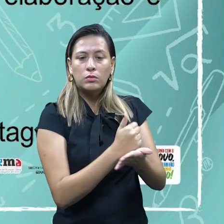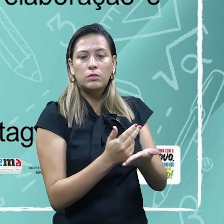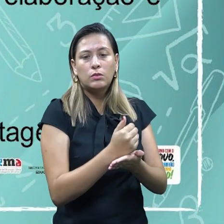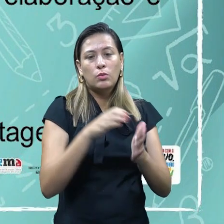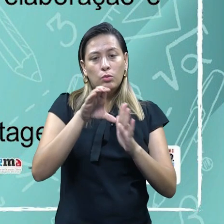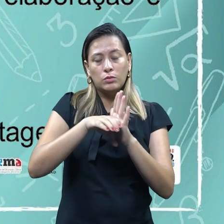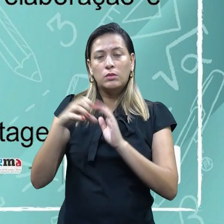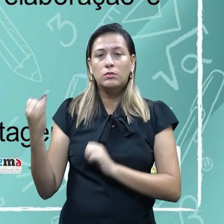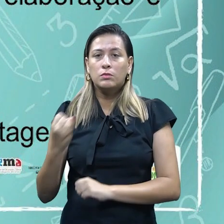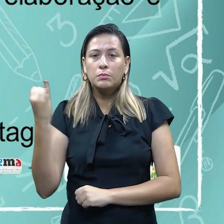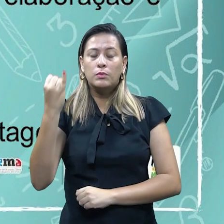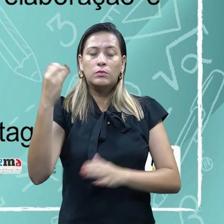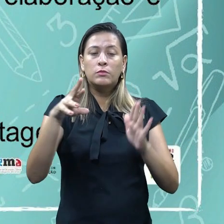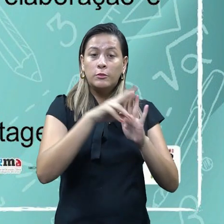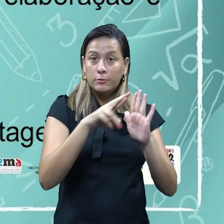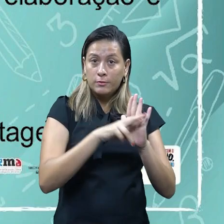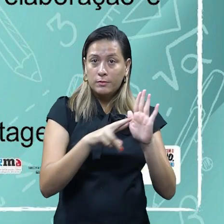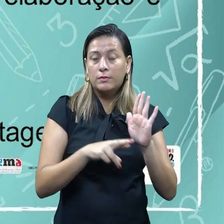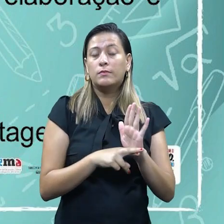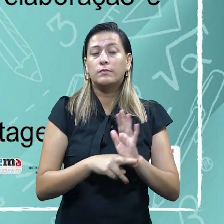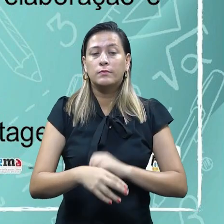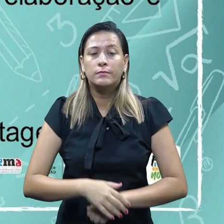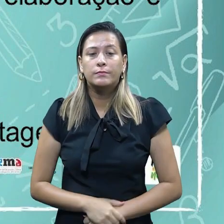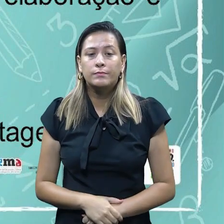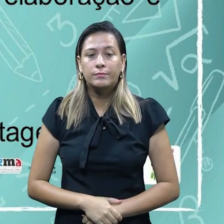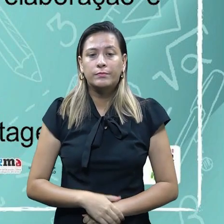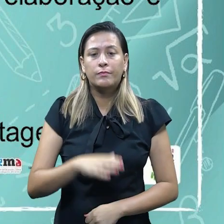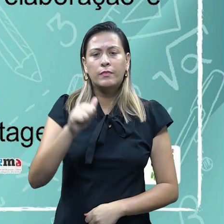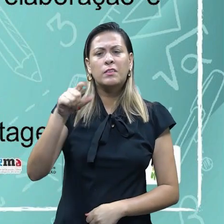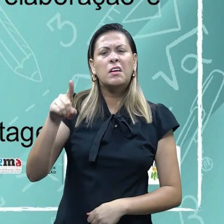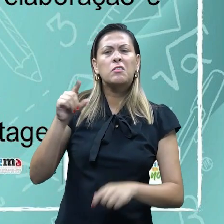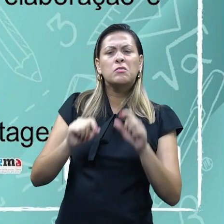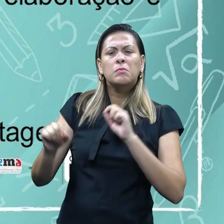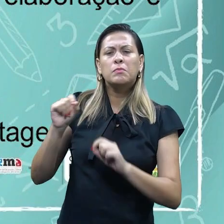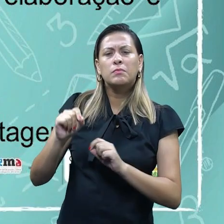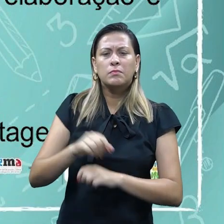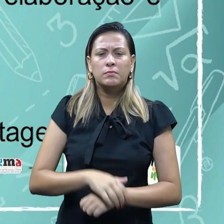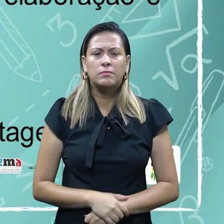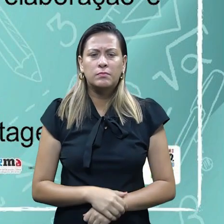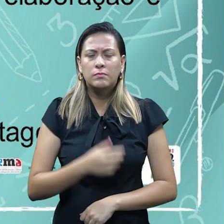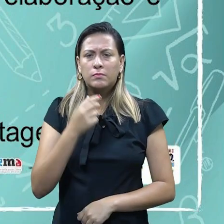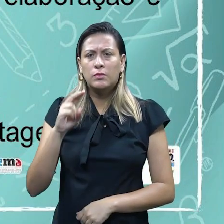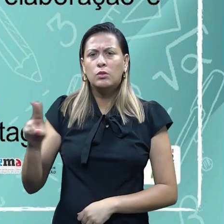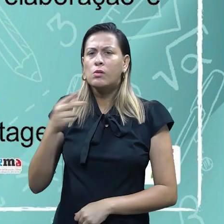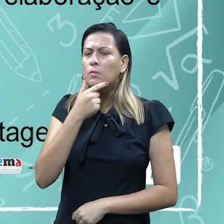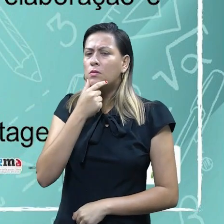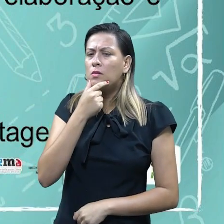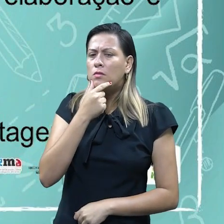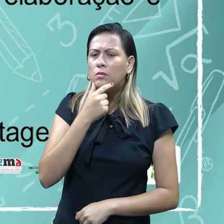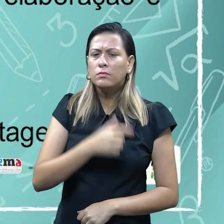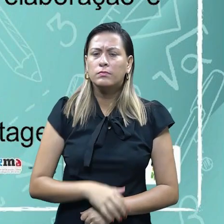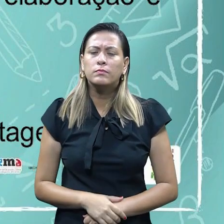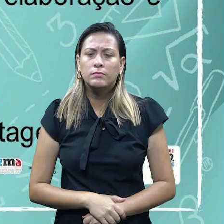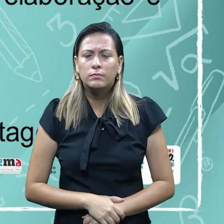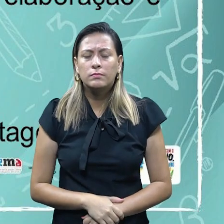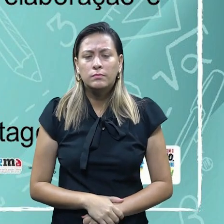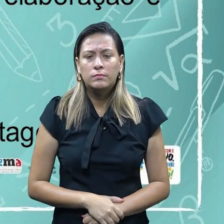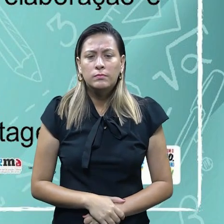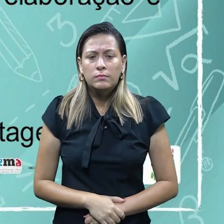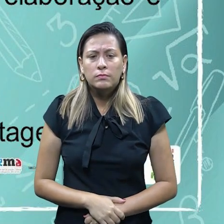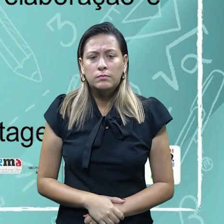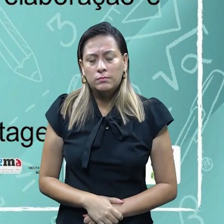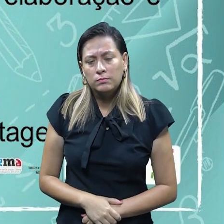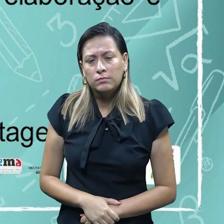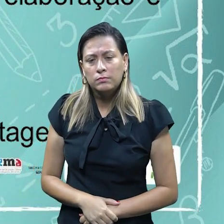regulamentadoras. O CAD é o Computer Aided Design em inglês, sigla em inglês, como vocês